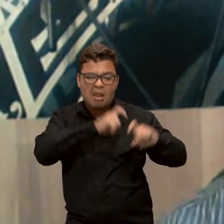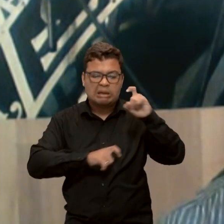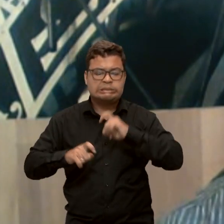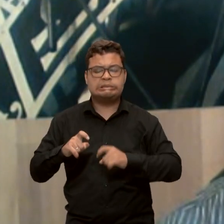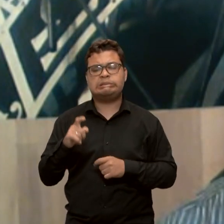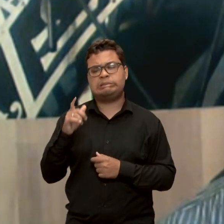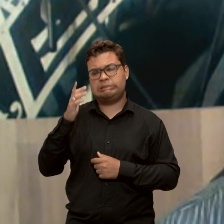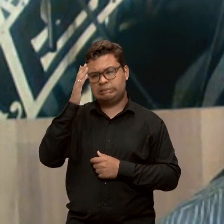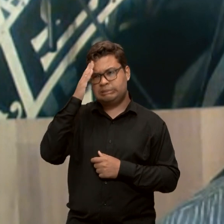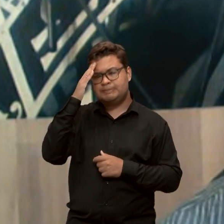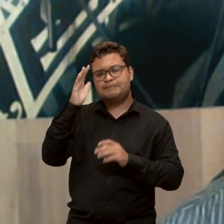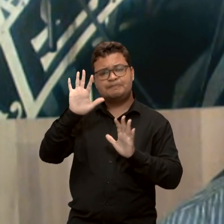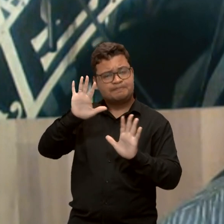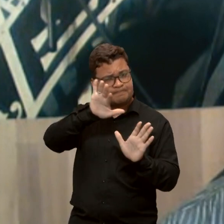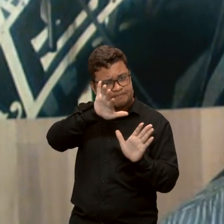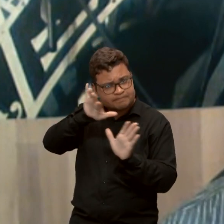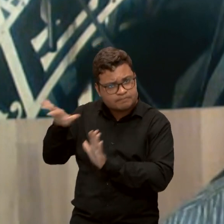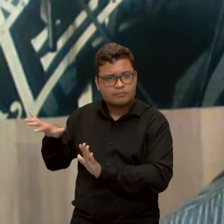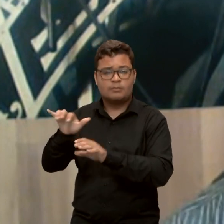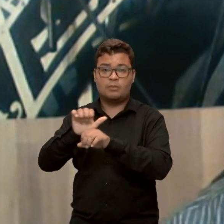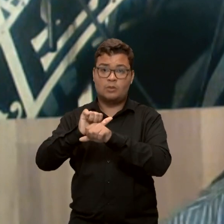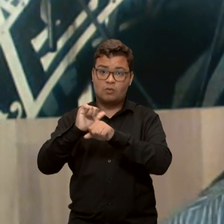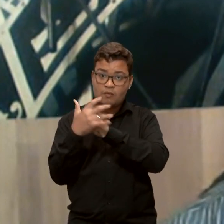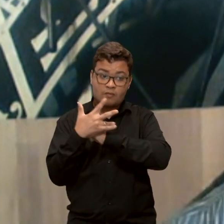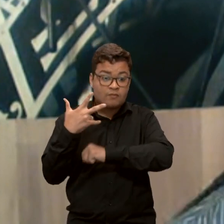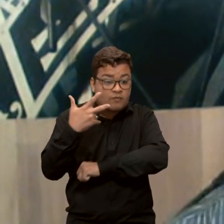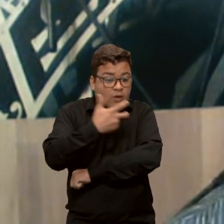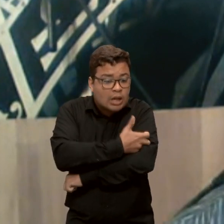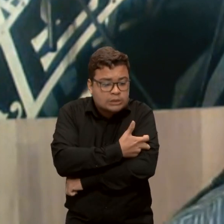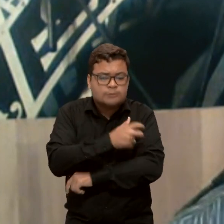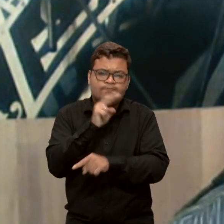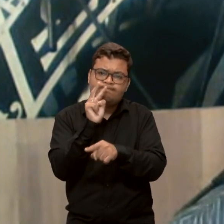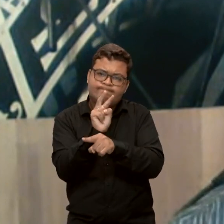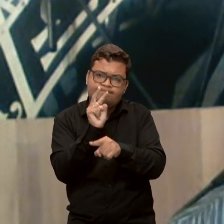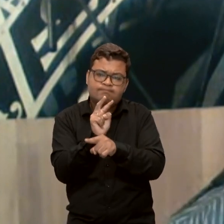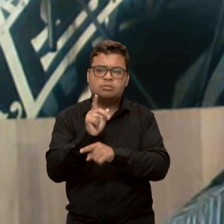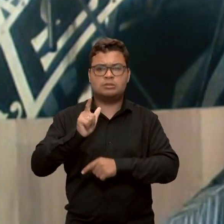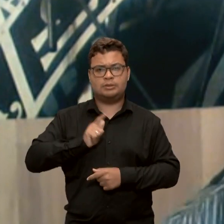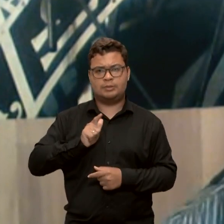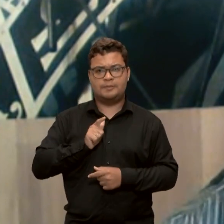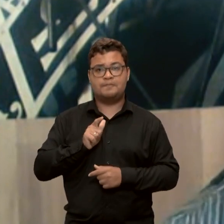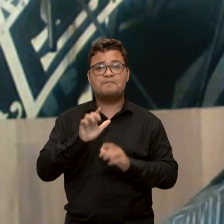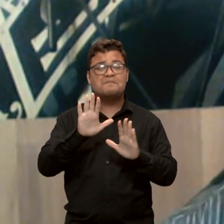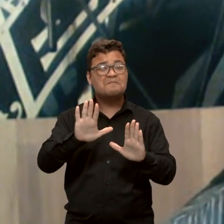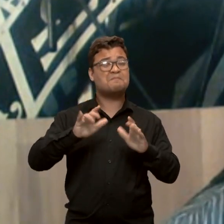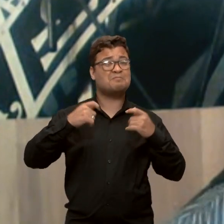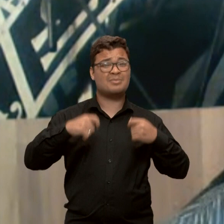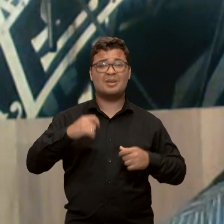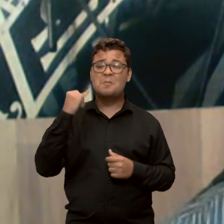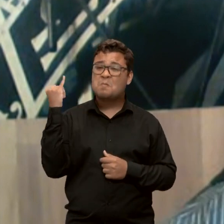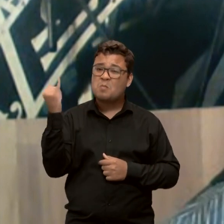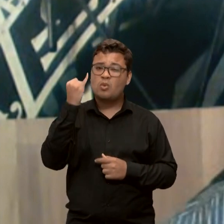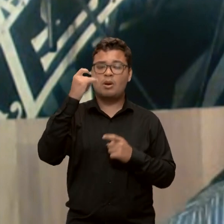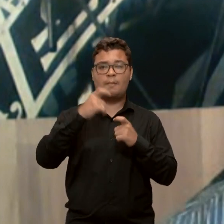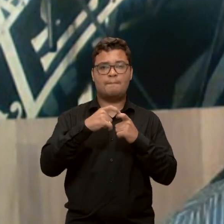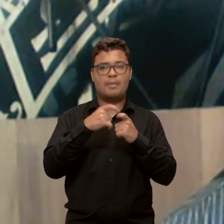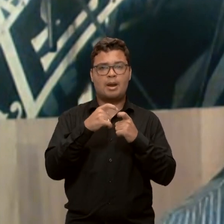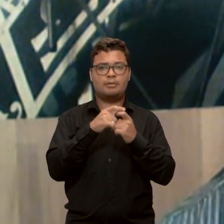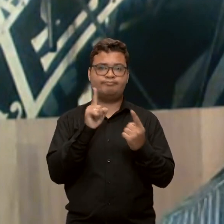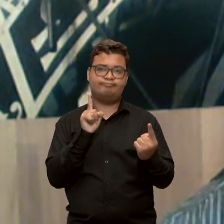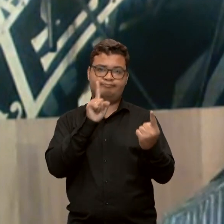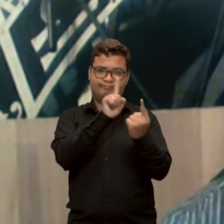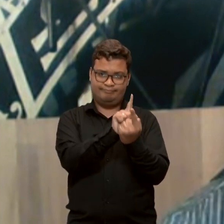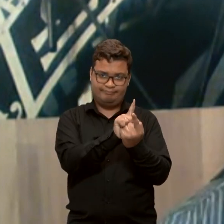Está em risco. Você precisa se vacinar. Então é sempre importante lembrar isso. Muita desinformação sobre